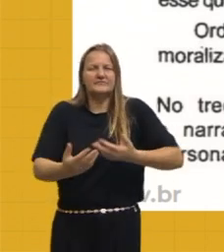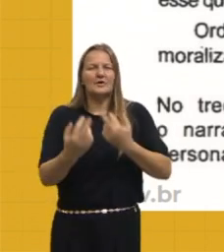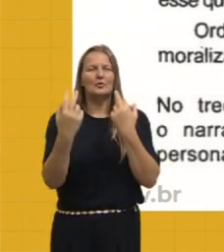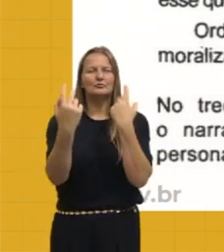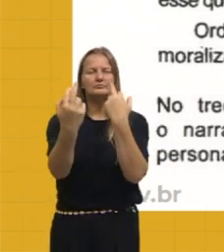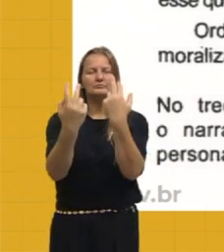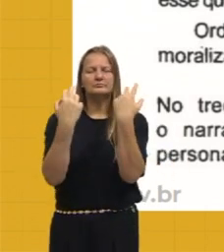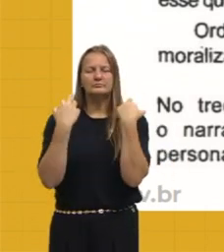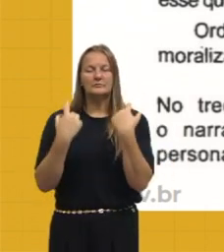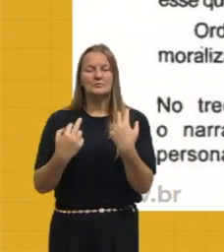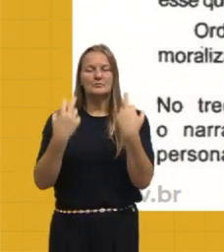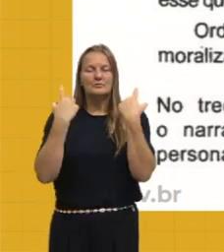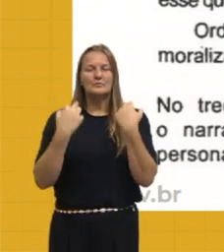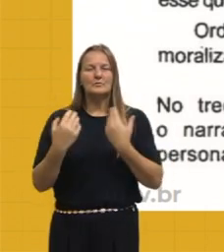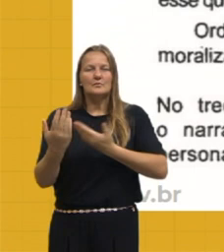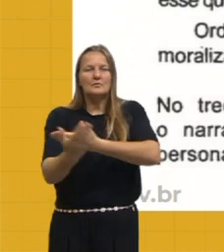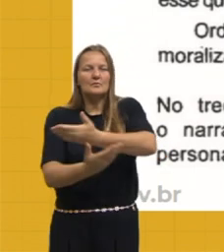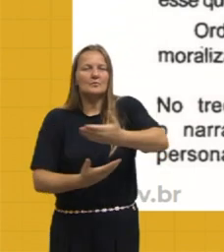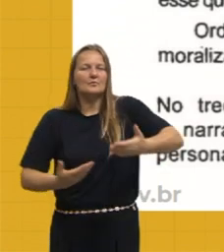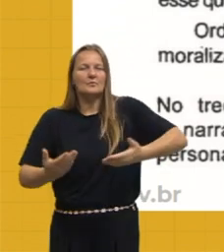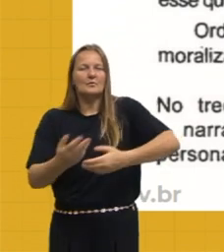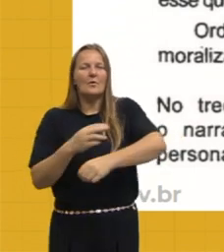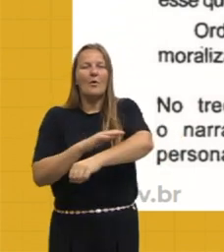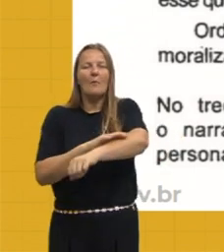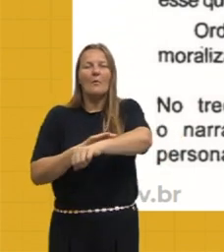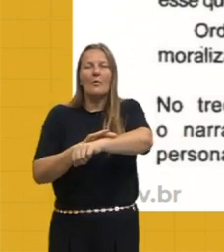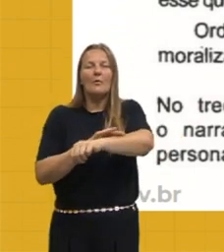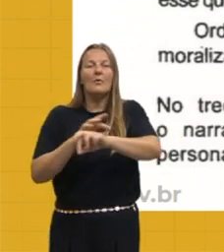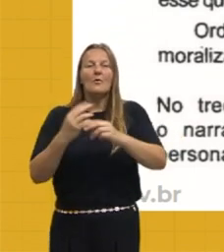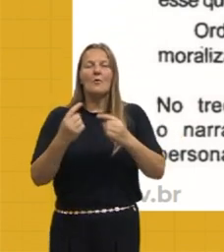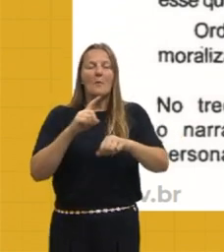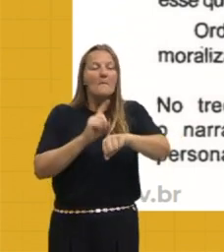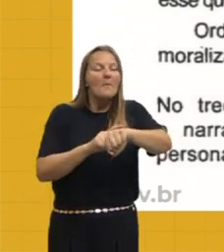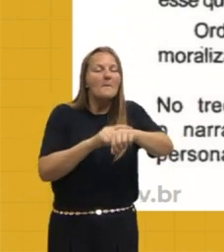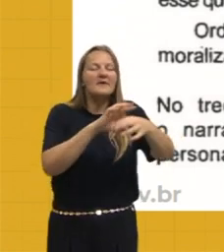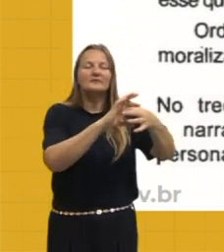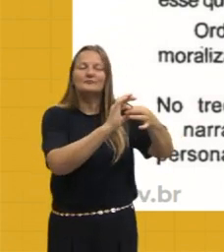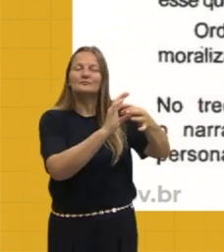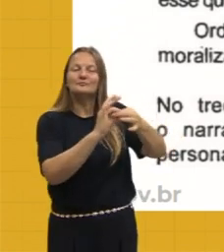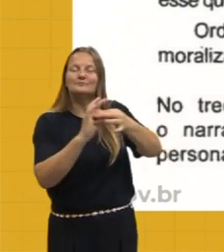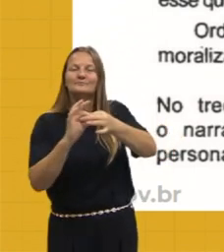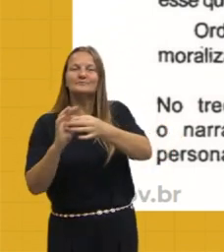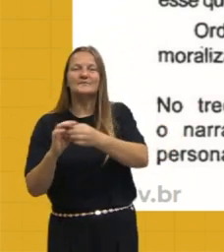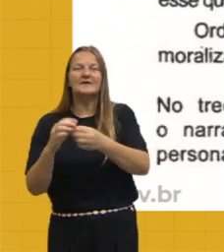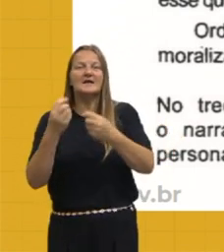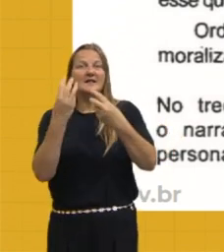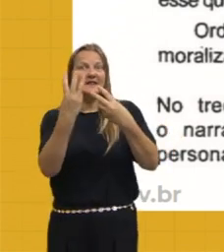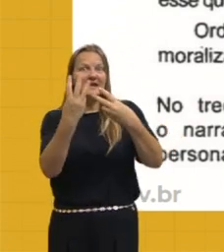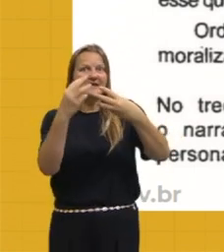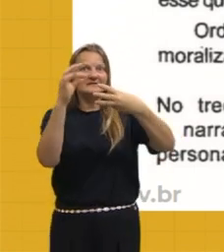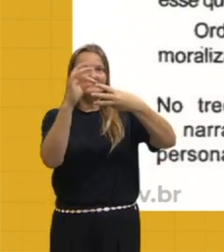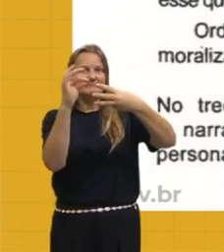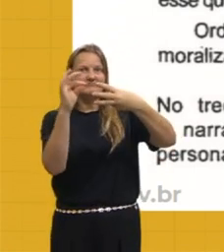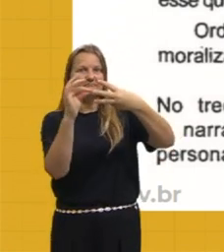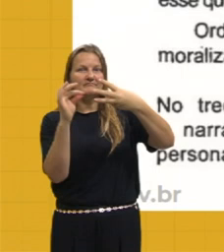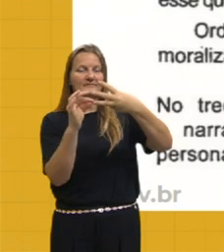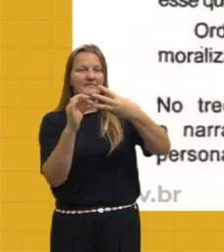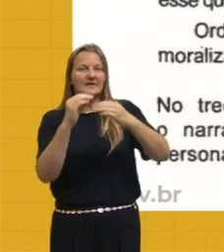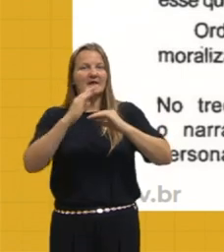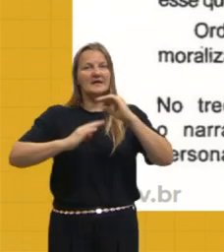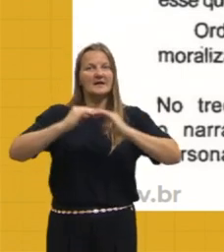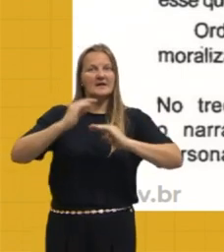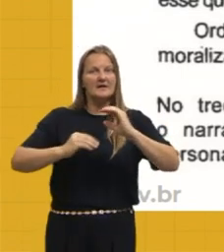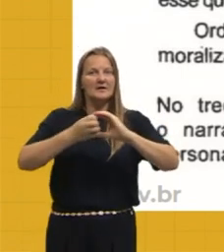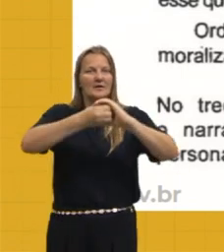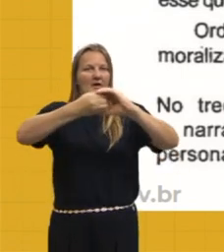naturalismo a raça o momento né do naturalismo os três fatores que determinaram as atitudes e as características